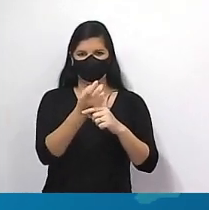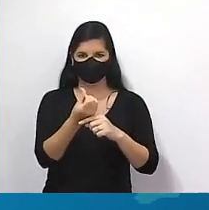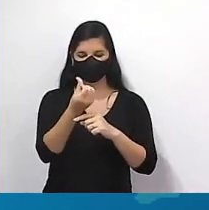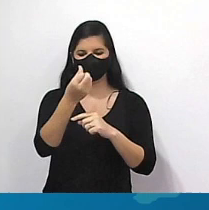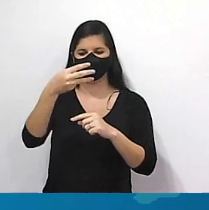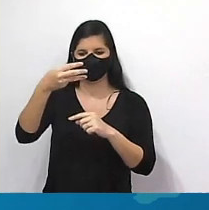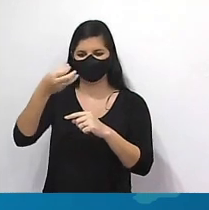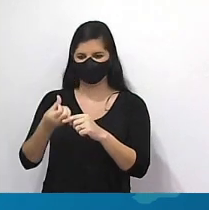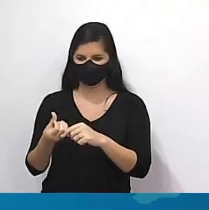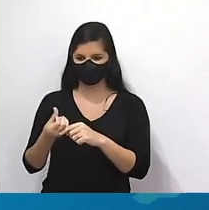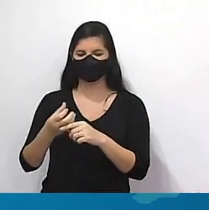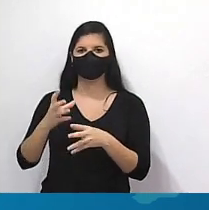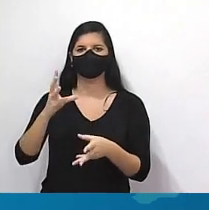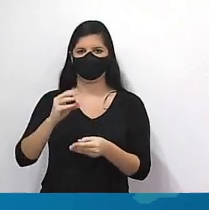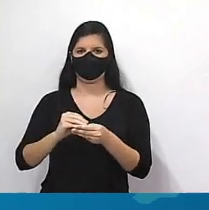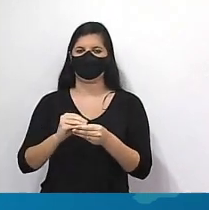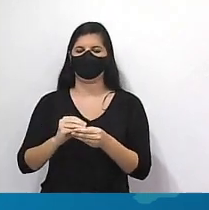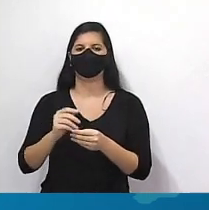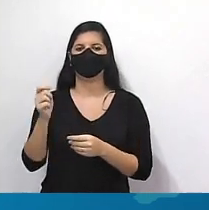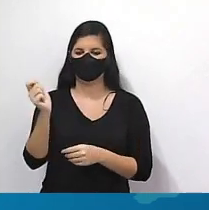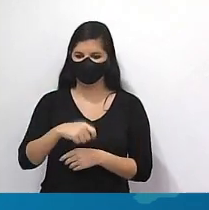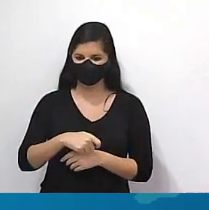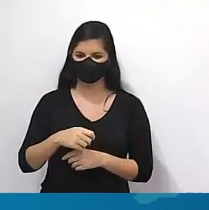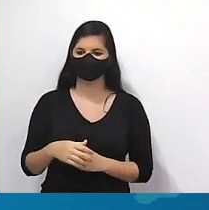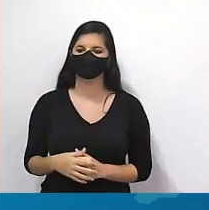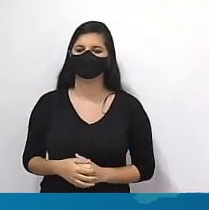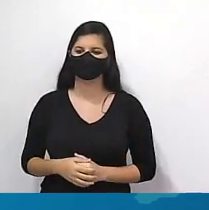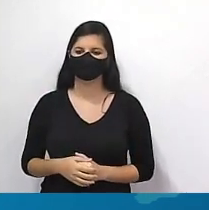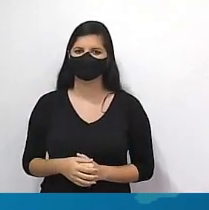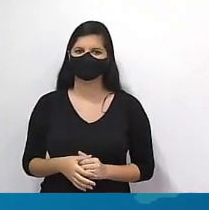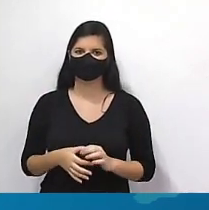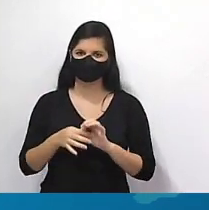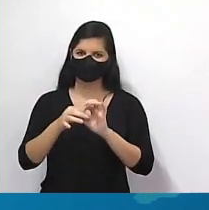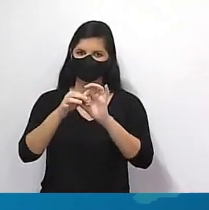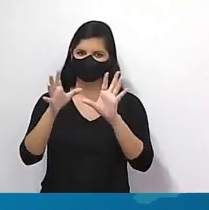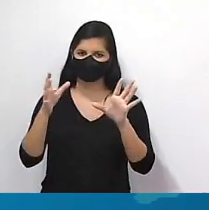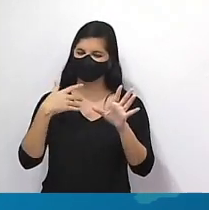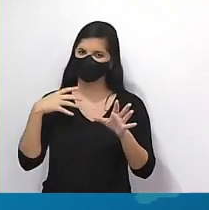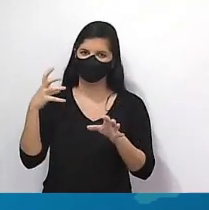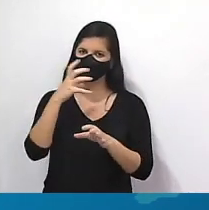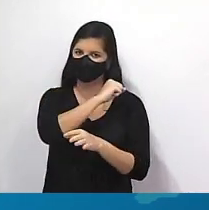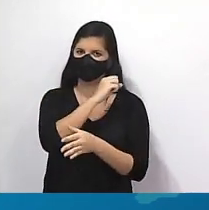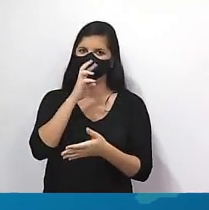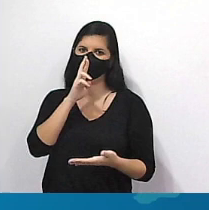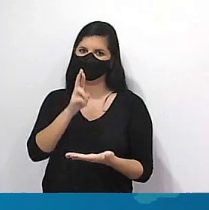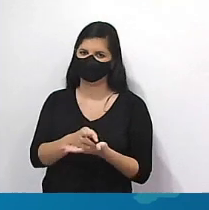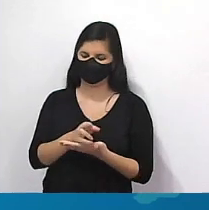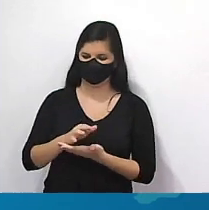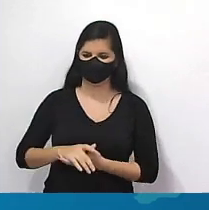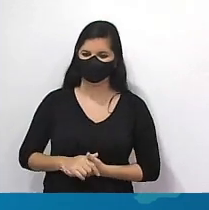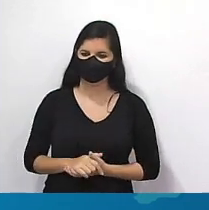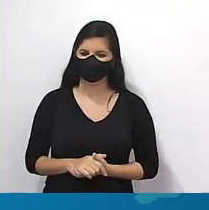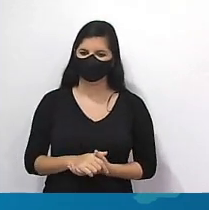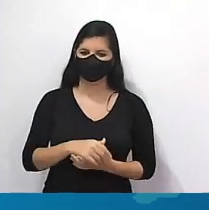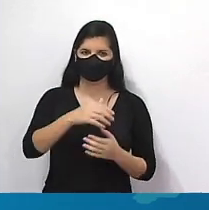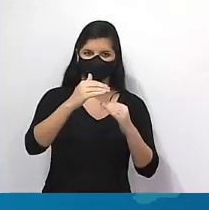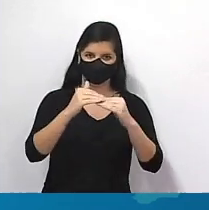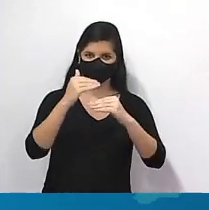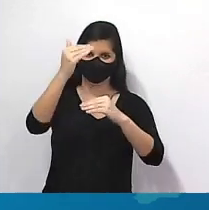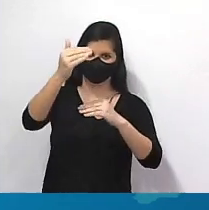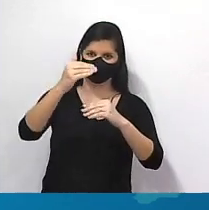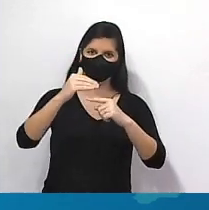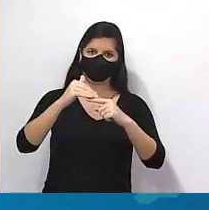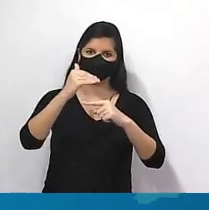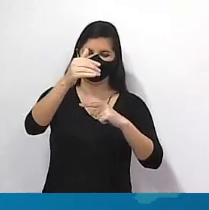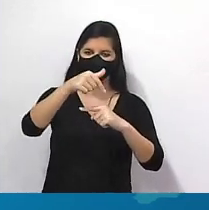Então, dava para simplificar. Antes pode, fica à vontade. Eu fiz direto, tá bom? Mas dava para simplificar. Repete o